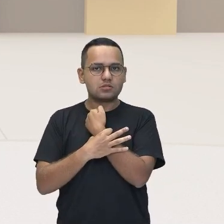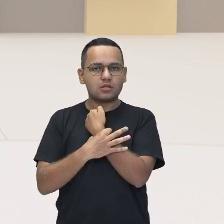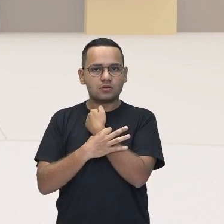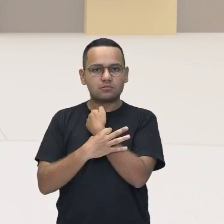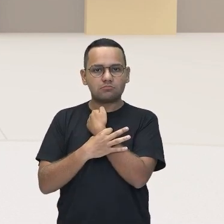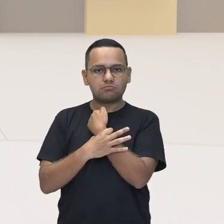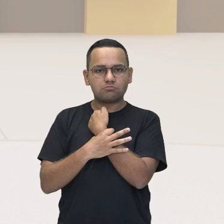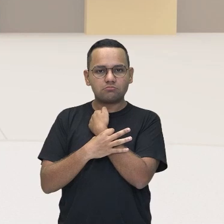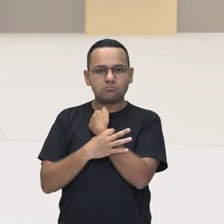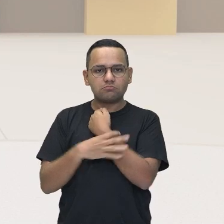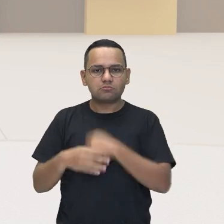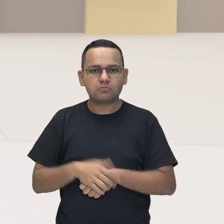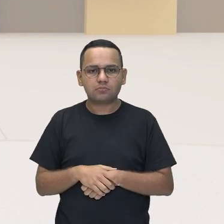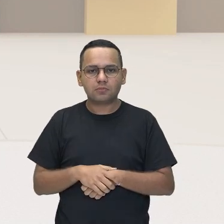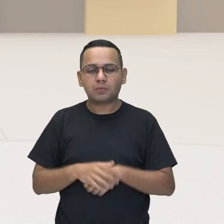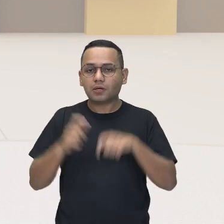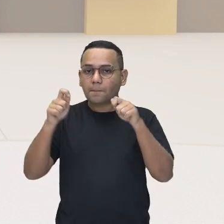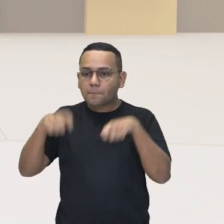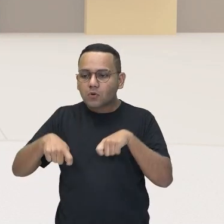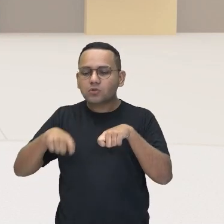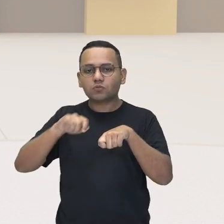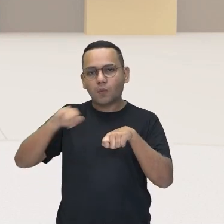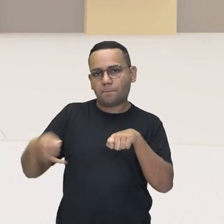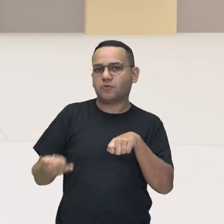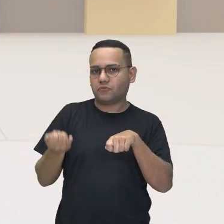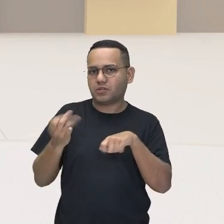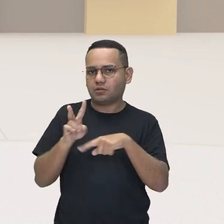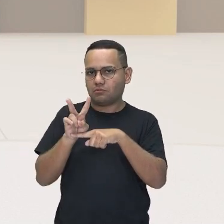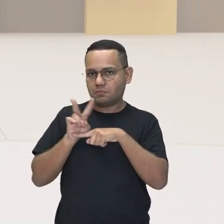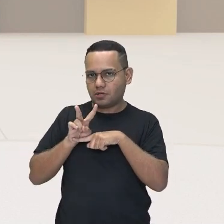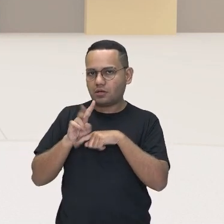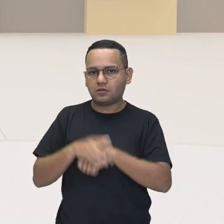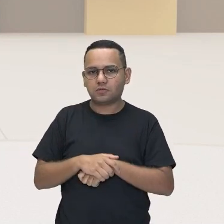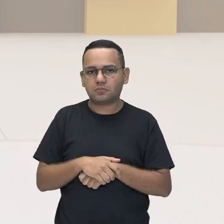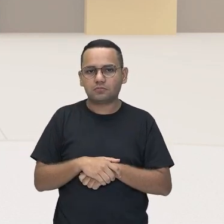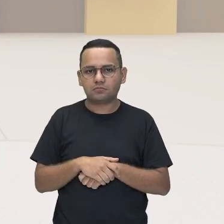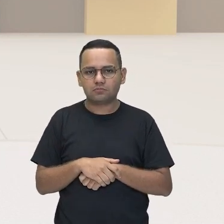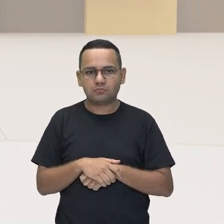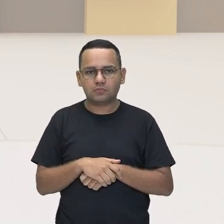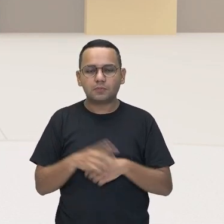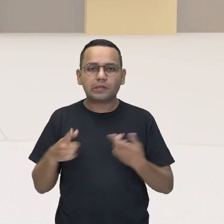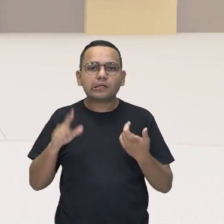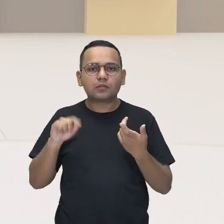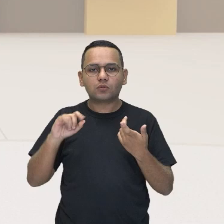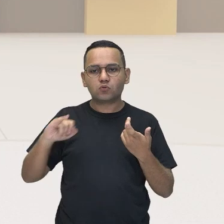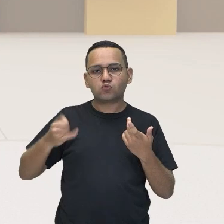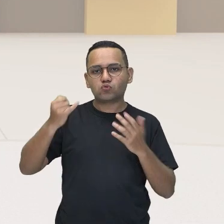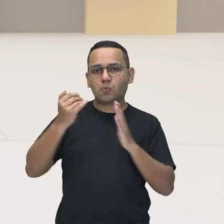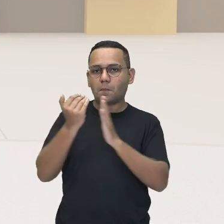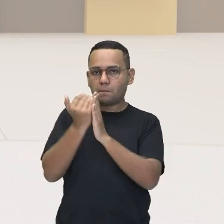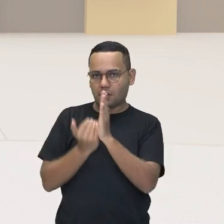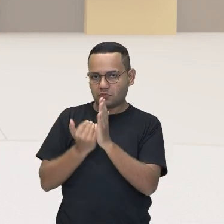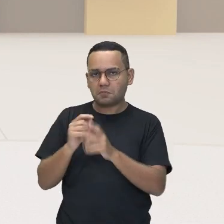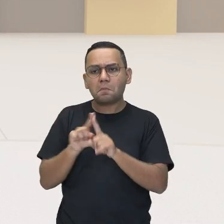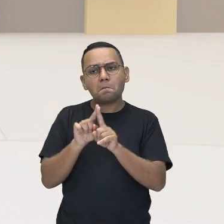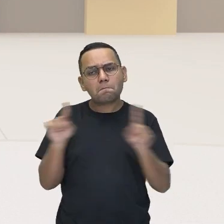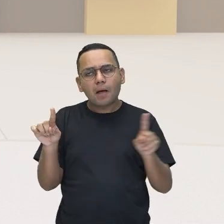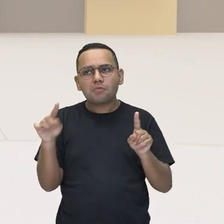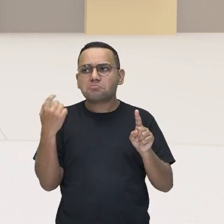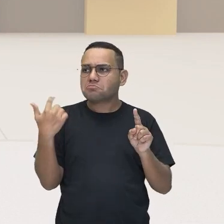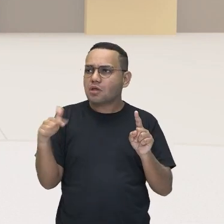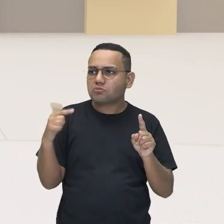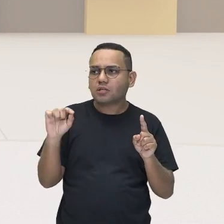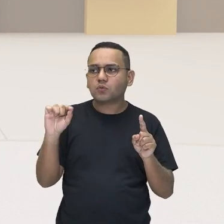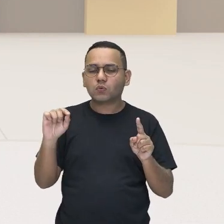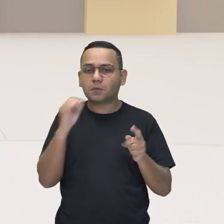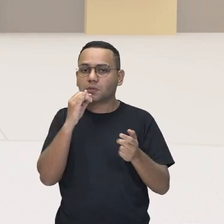né, usufruir dessa modalidade de empréstimo, para que você possa ter esses juros mais baixos. Ah, professor, eu não tenho, né,